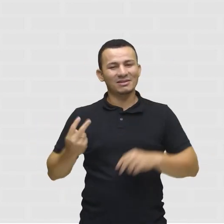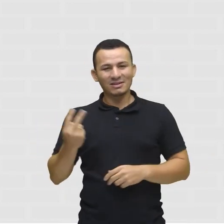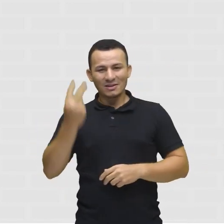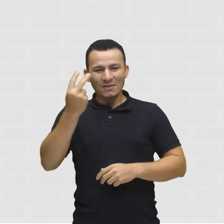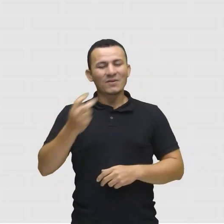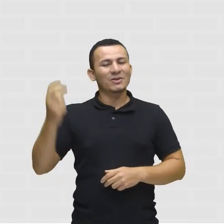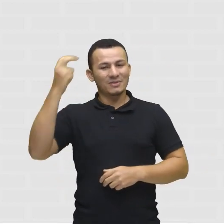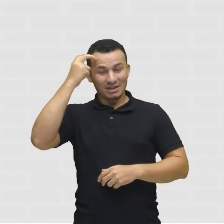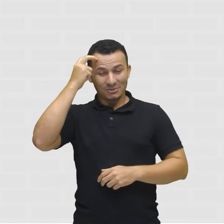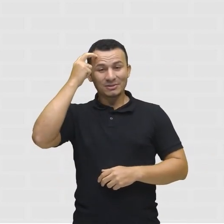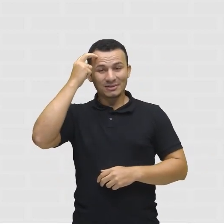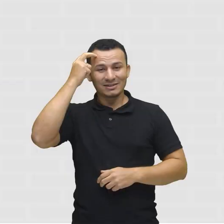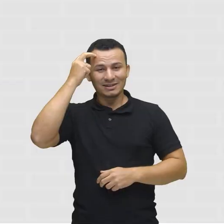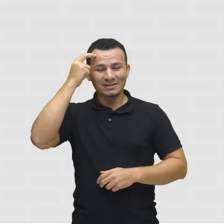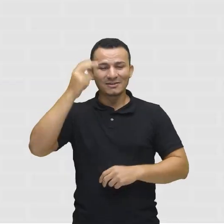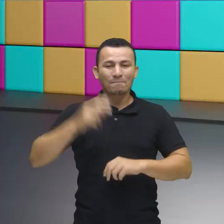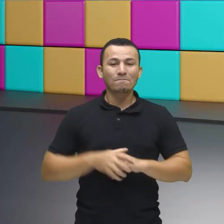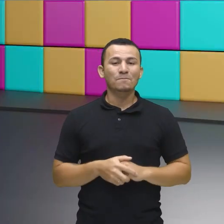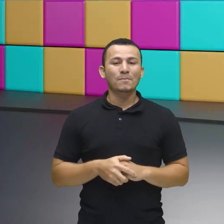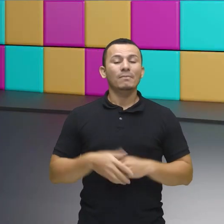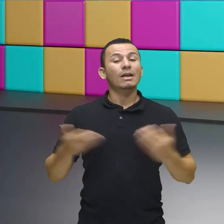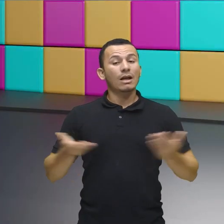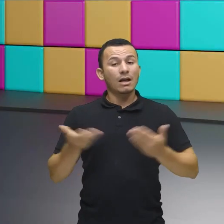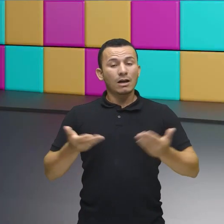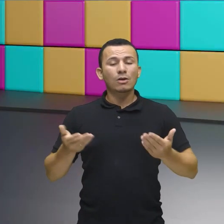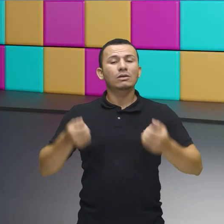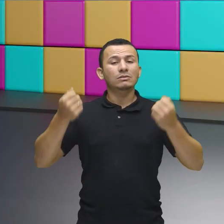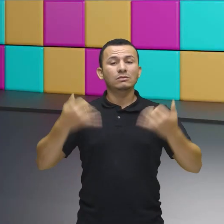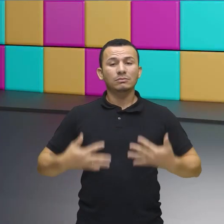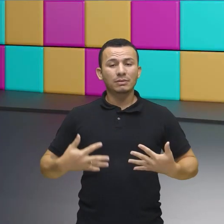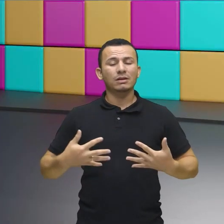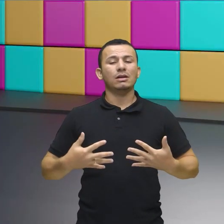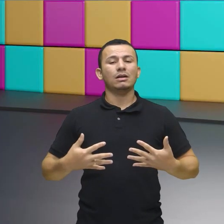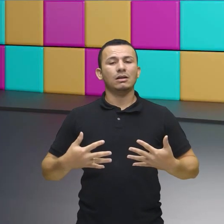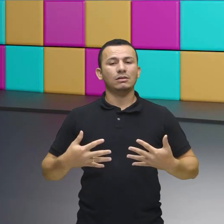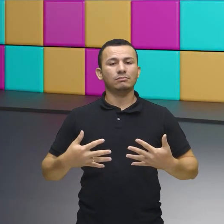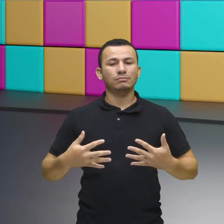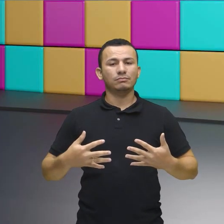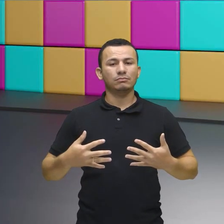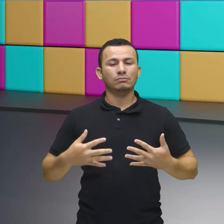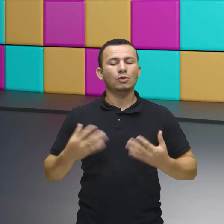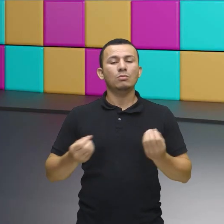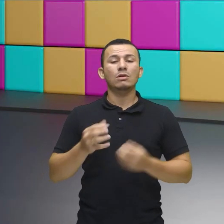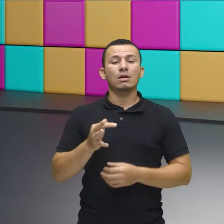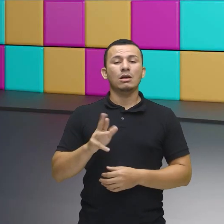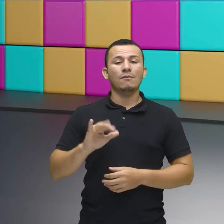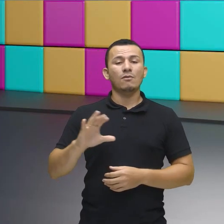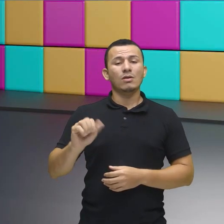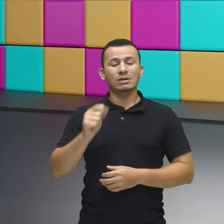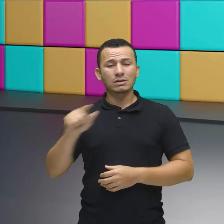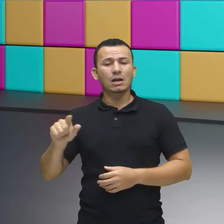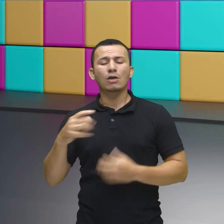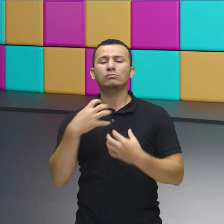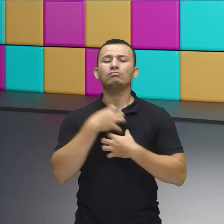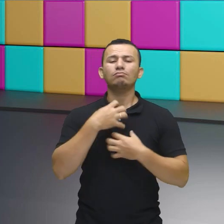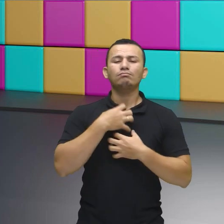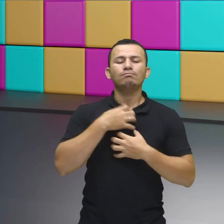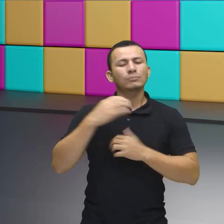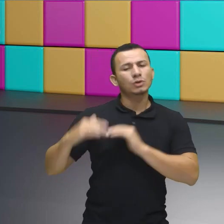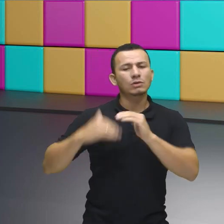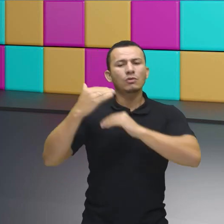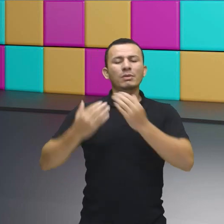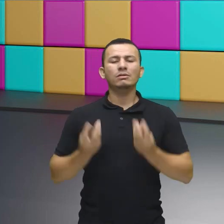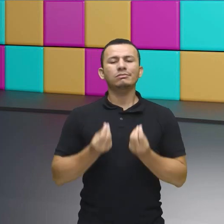dessa cultura, e aí nós vamos falar dessa, vamos dizer, dessa fruir, da sensibilidade que